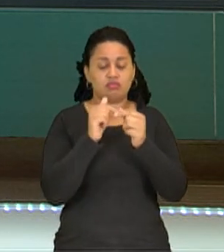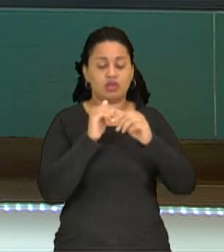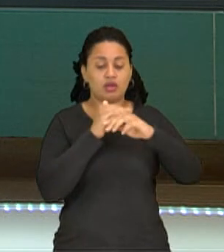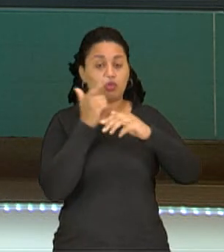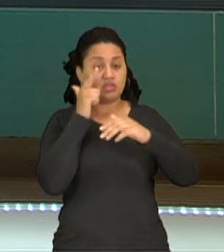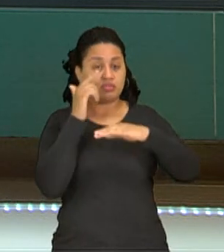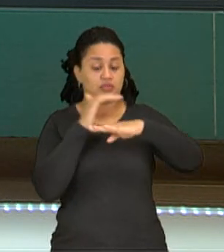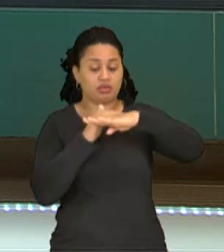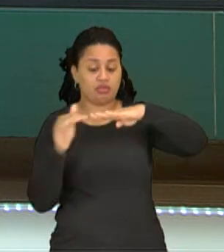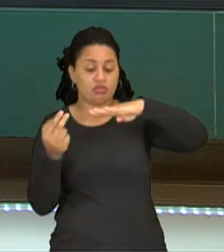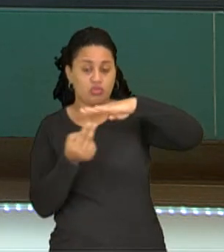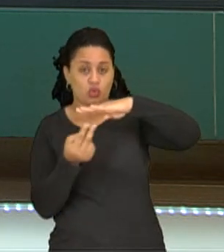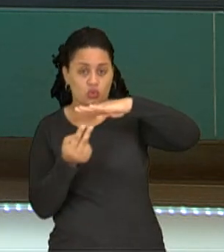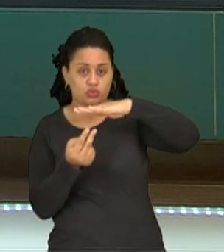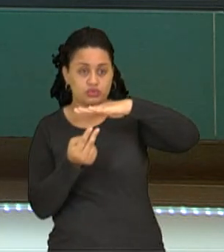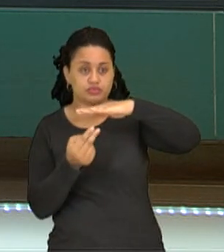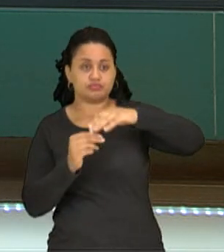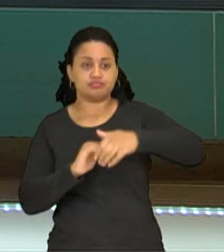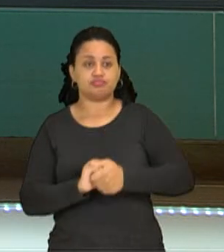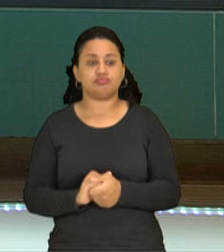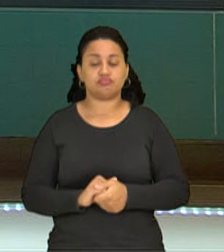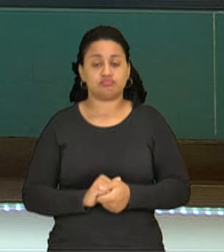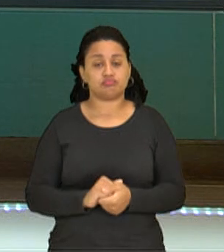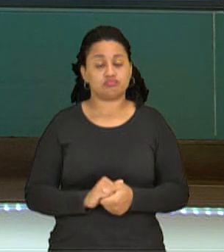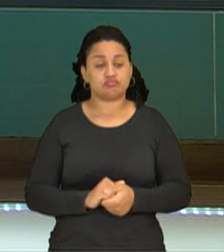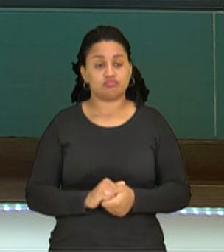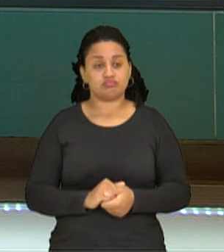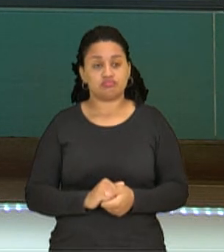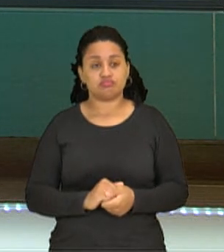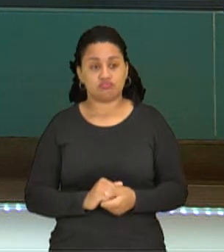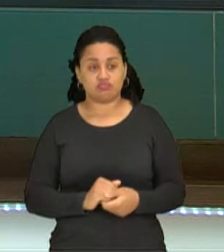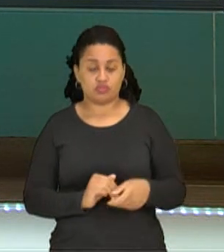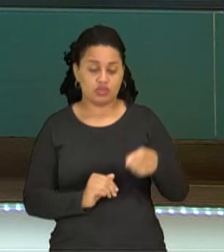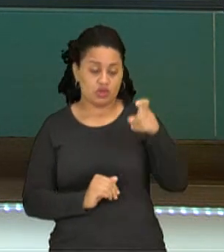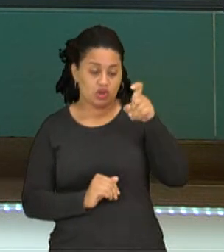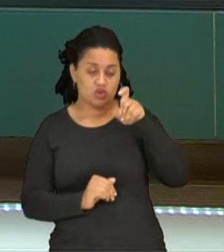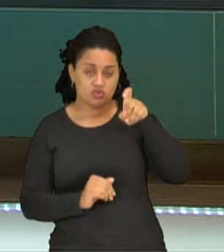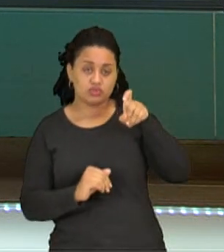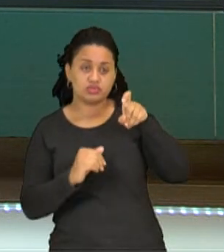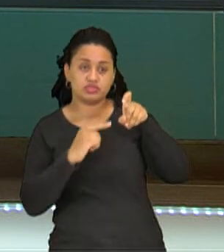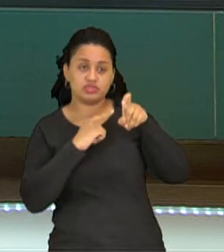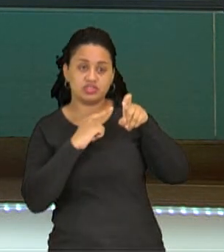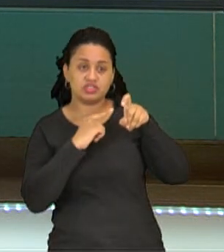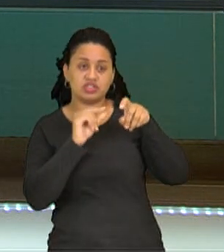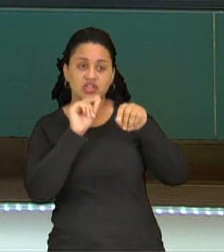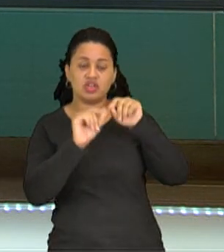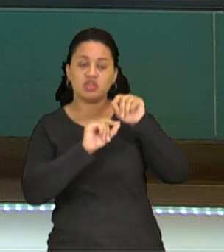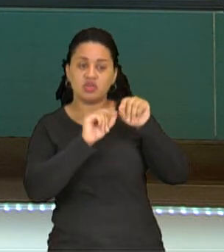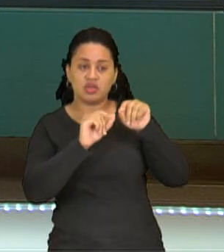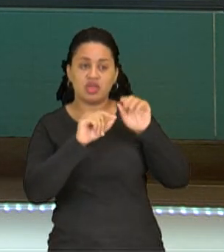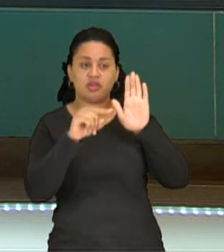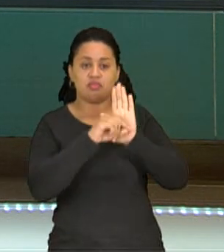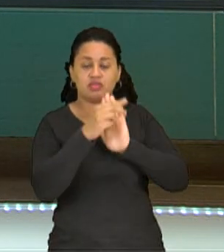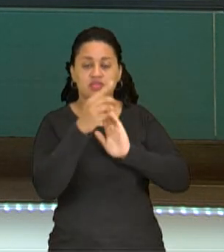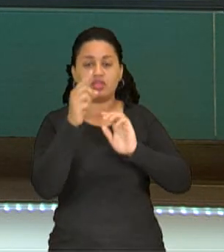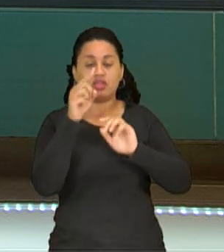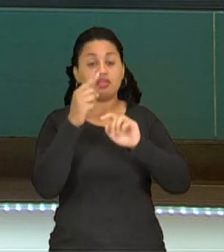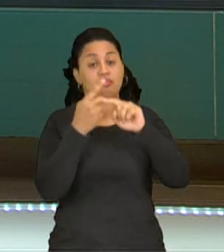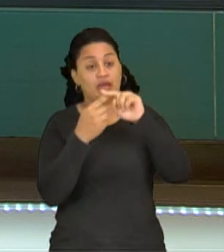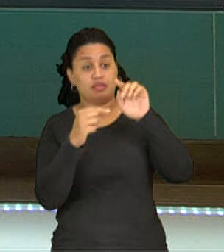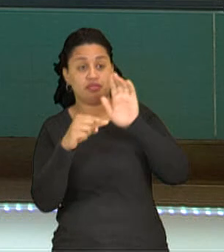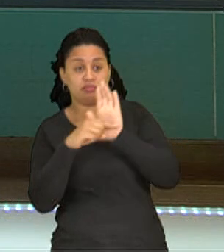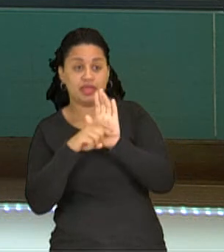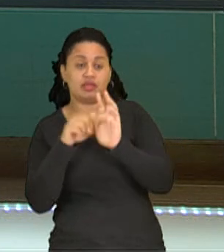2. Então, portanto, o x nós vamos ter menos 3 mais ou menos raiz quadrada de 49